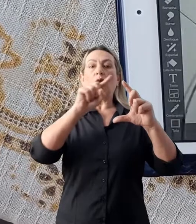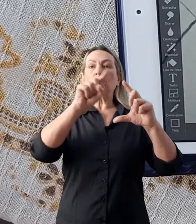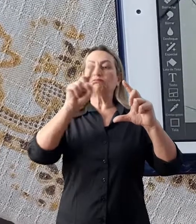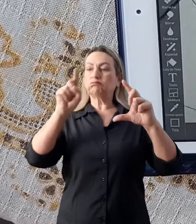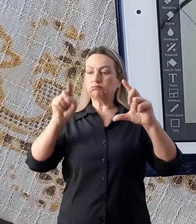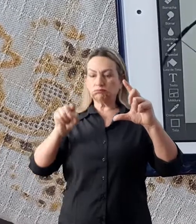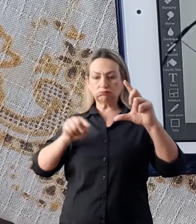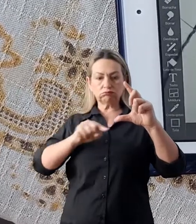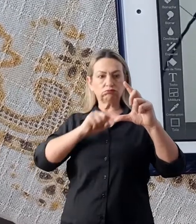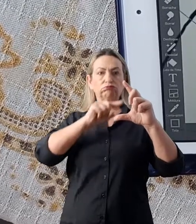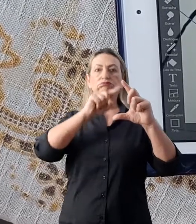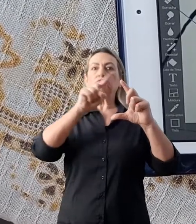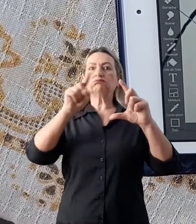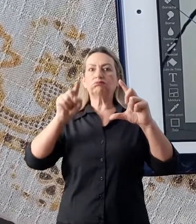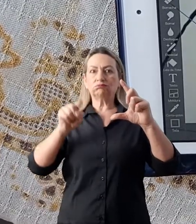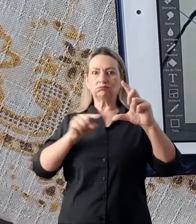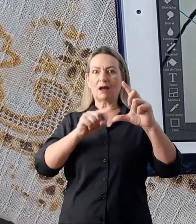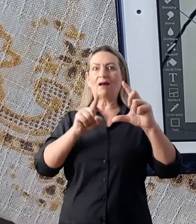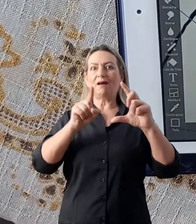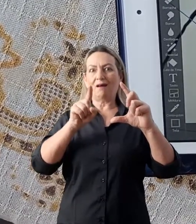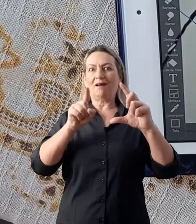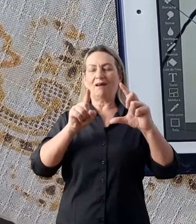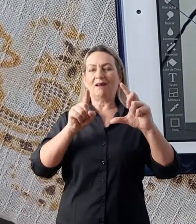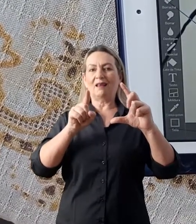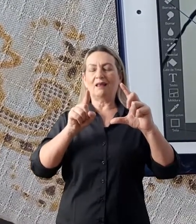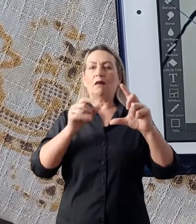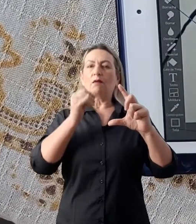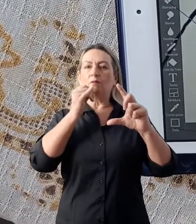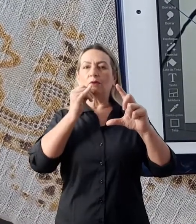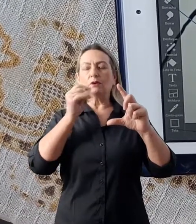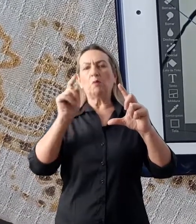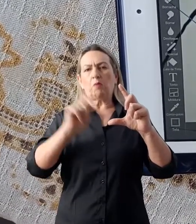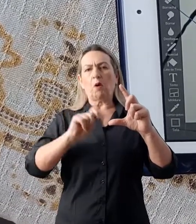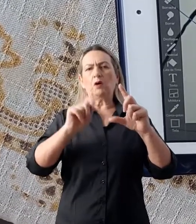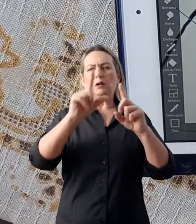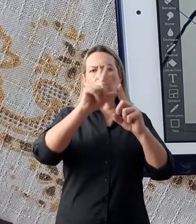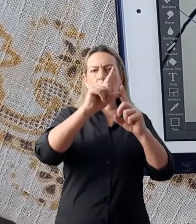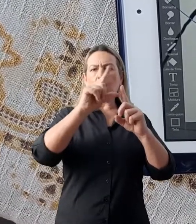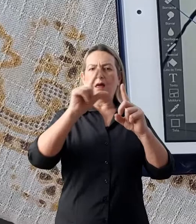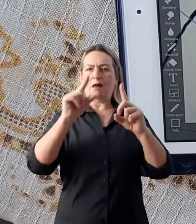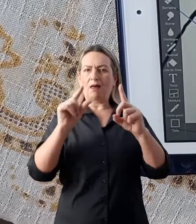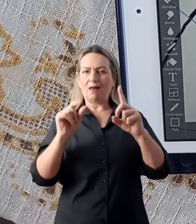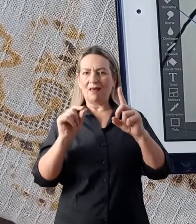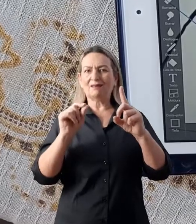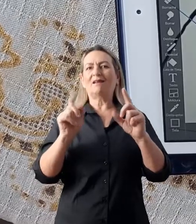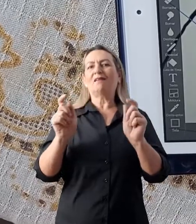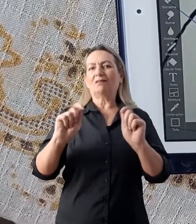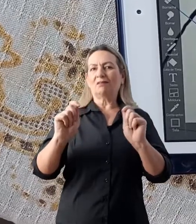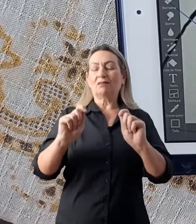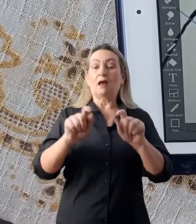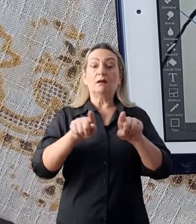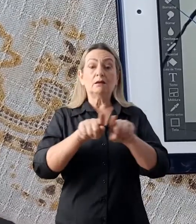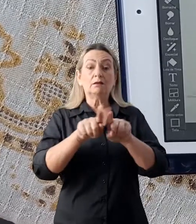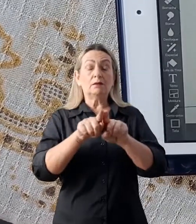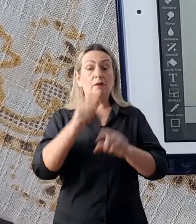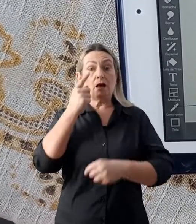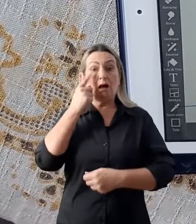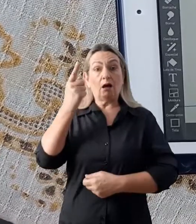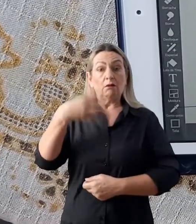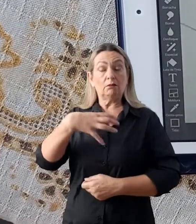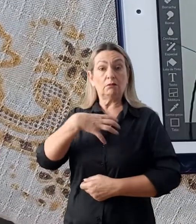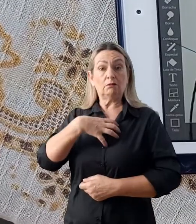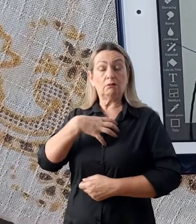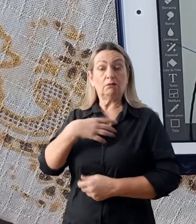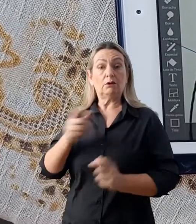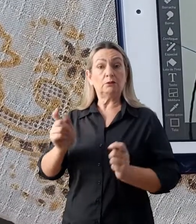Então eu posso fazer o quê? Algo como mais uma pétala, né? E a gente também pode fazer uma pétala